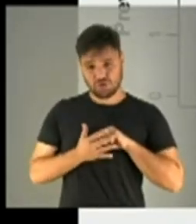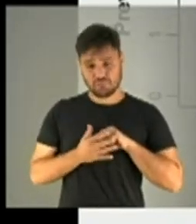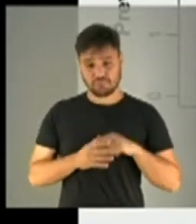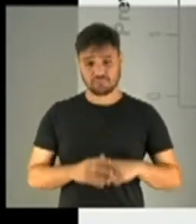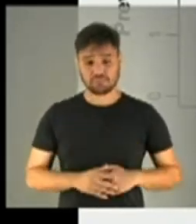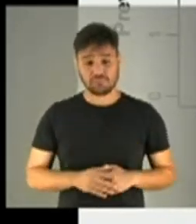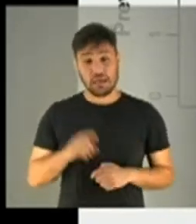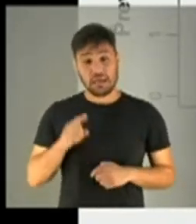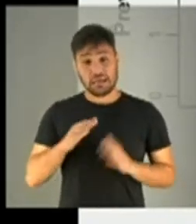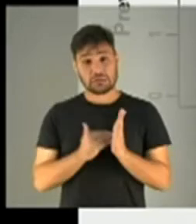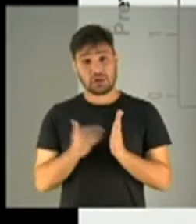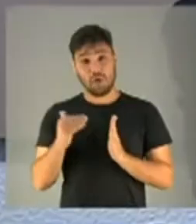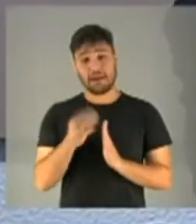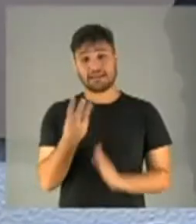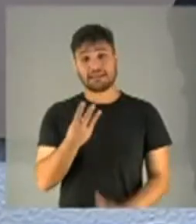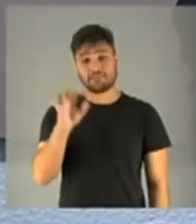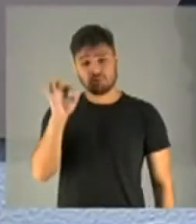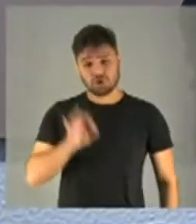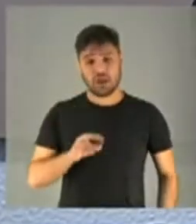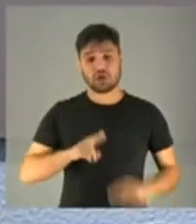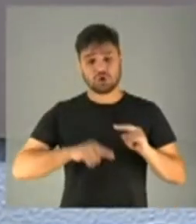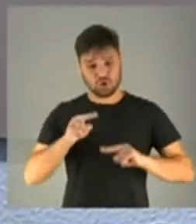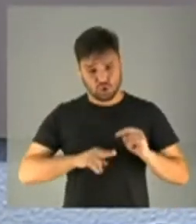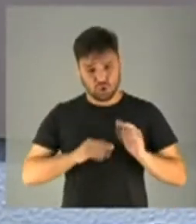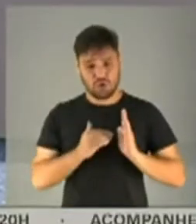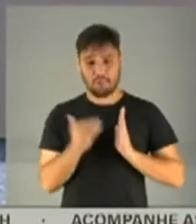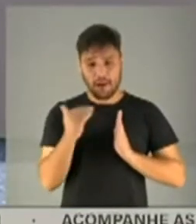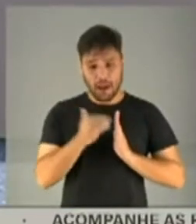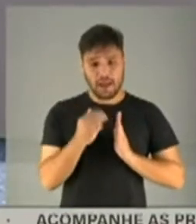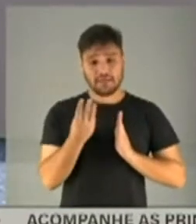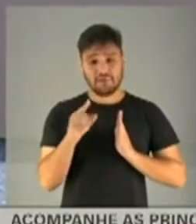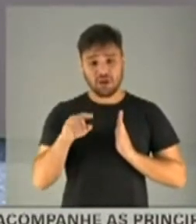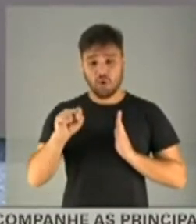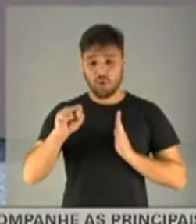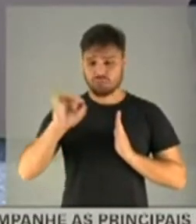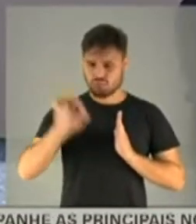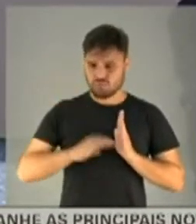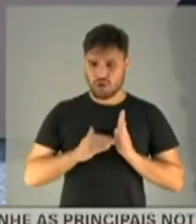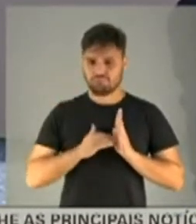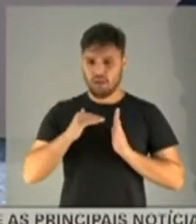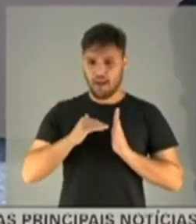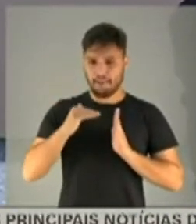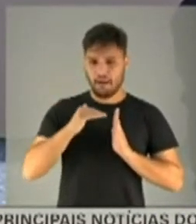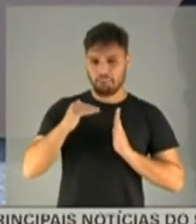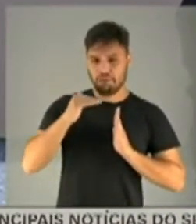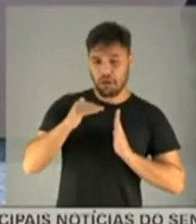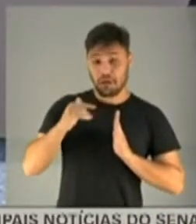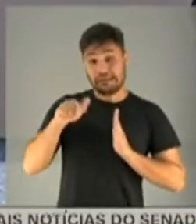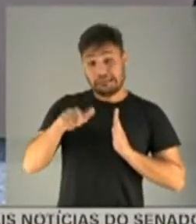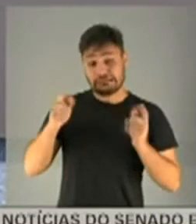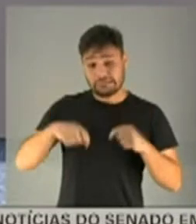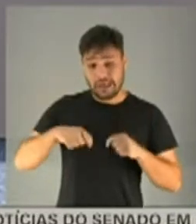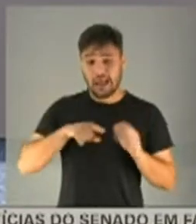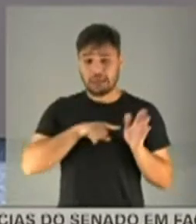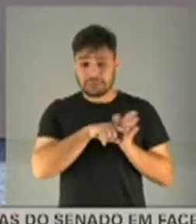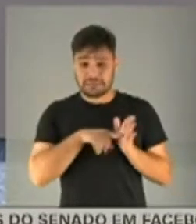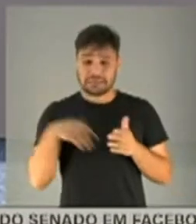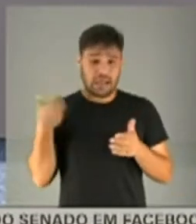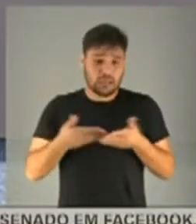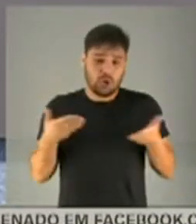para 3% em junho, depois no meio de junho para 3,8%. Então a gente poderia ter esses dados até